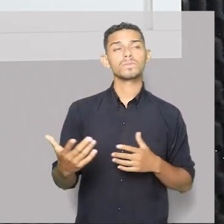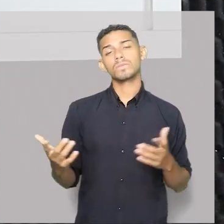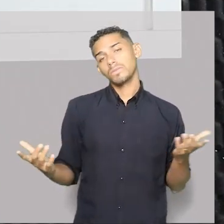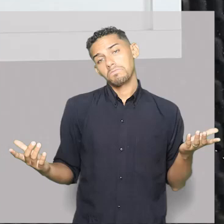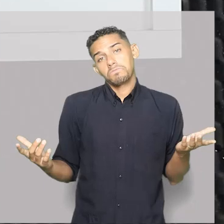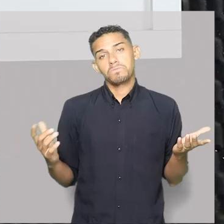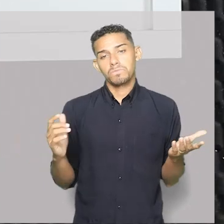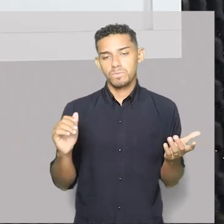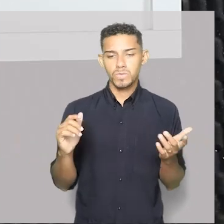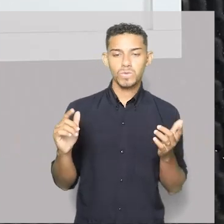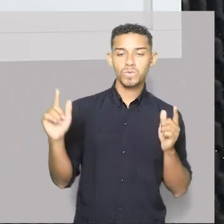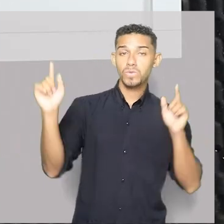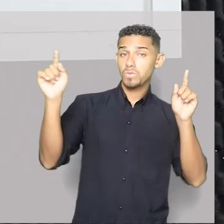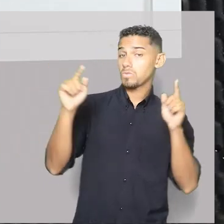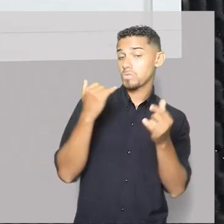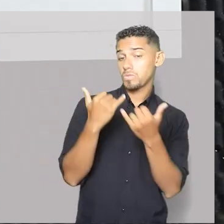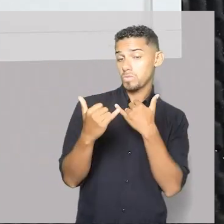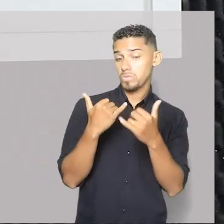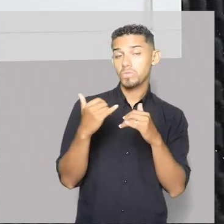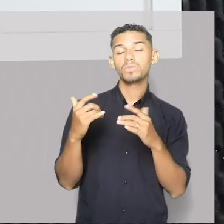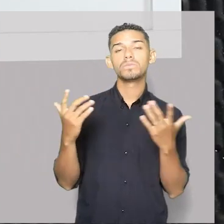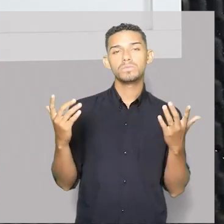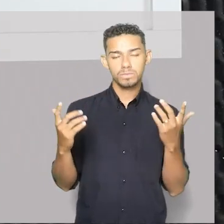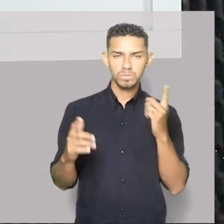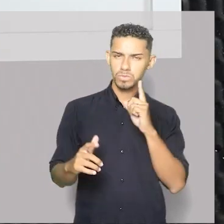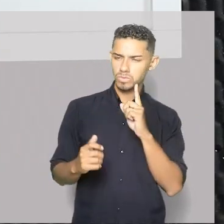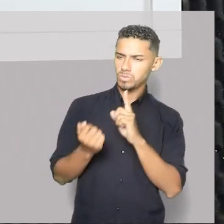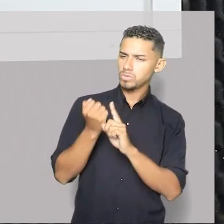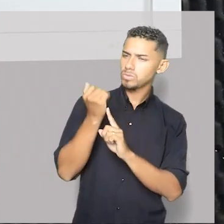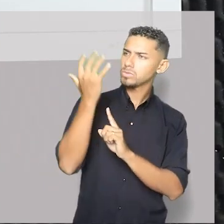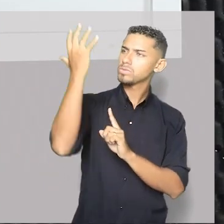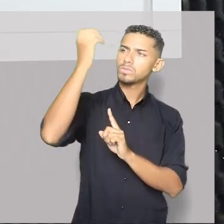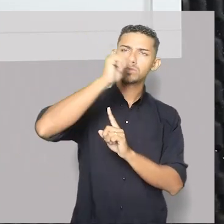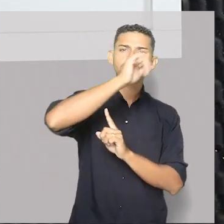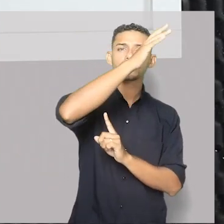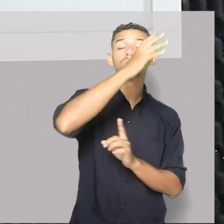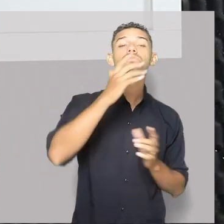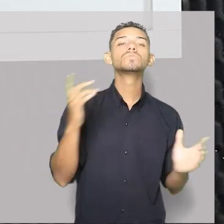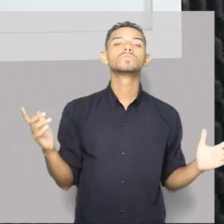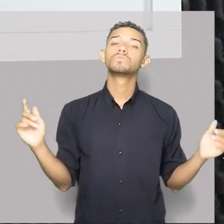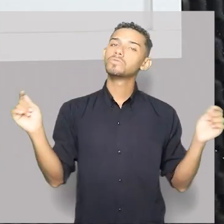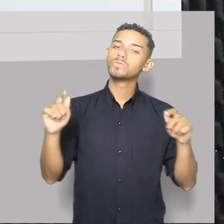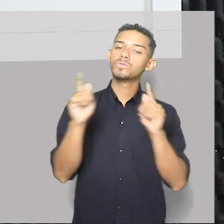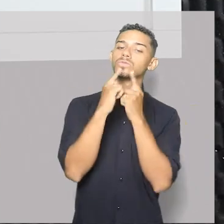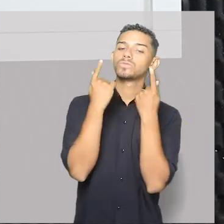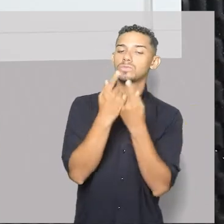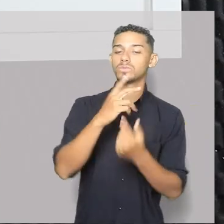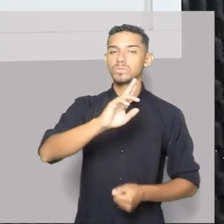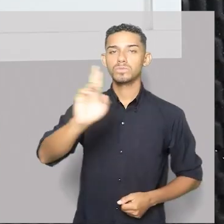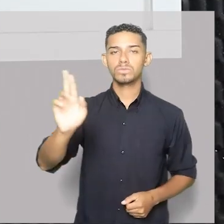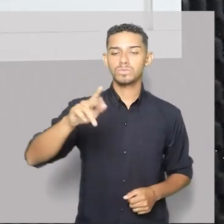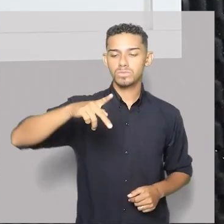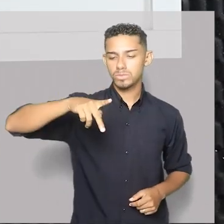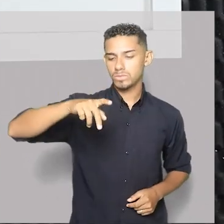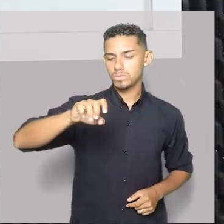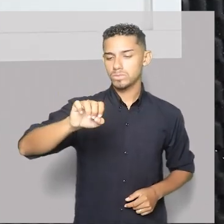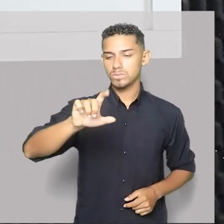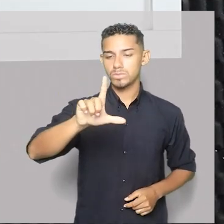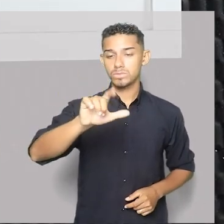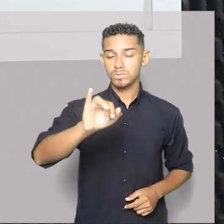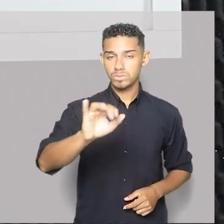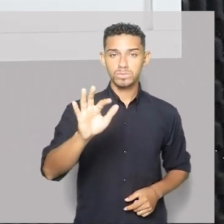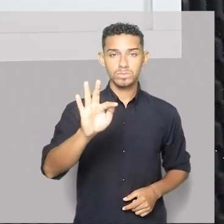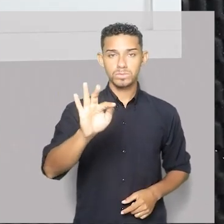aquele ancestral que eles compartilham, tá certo? Formando, então, esse grupo poli, tá? O grupo